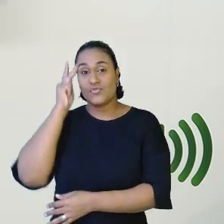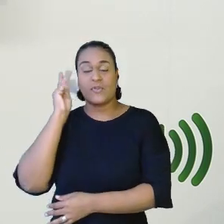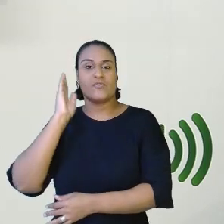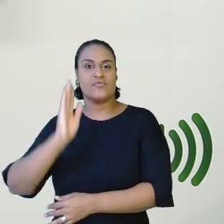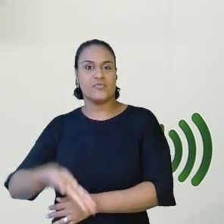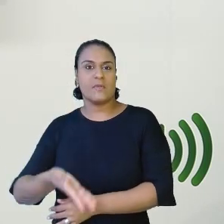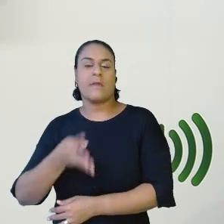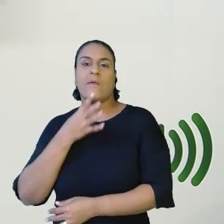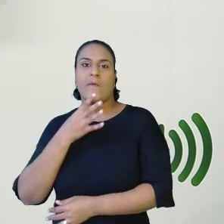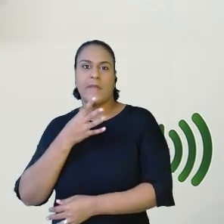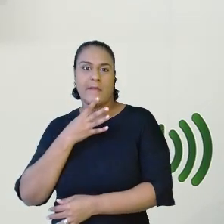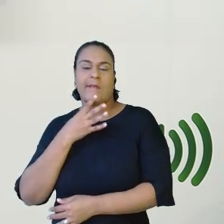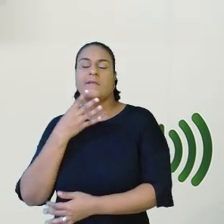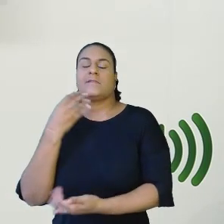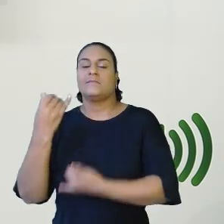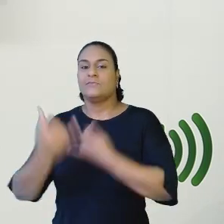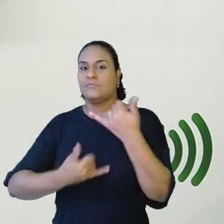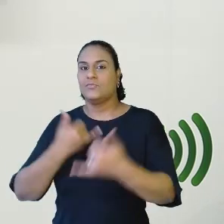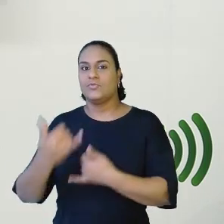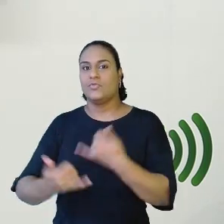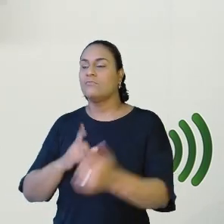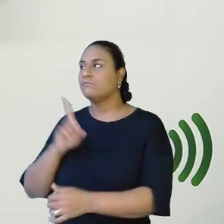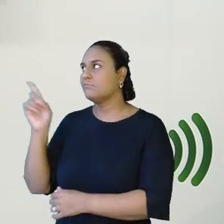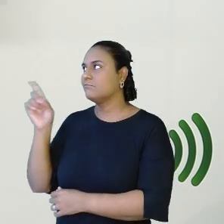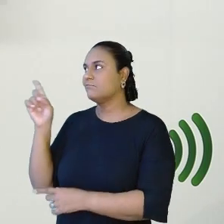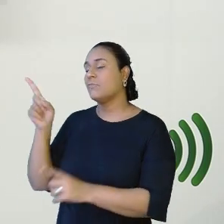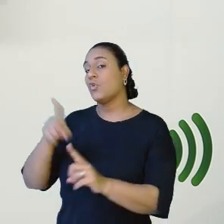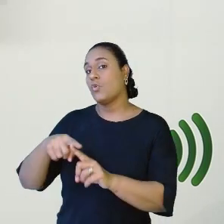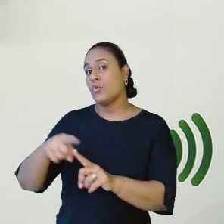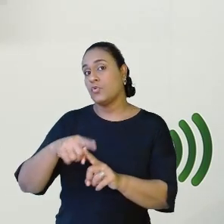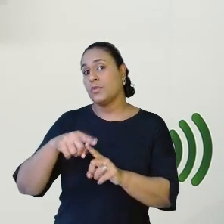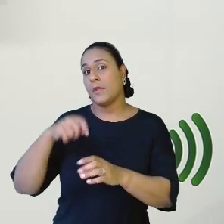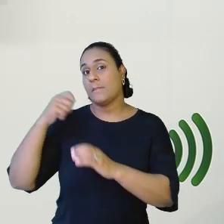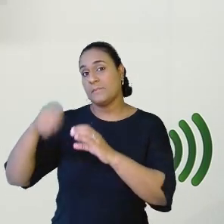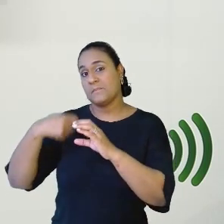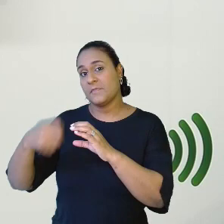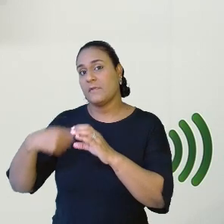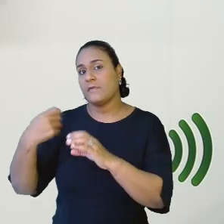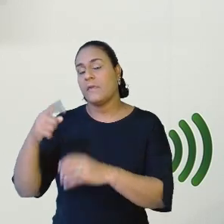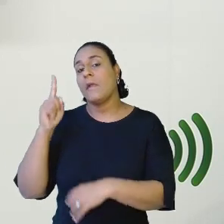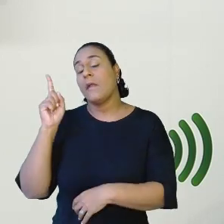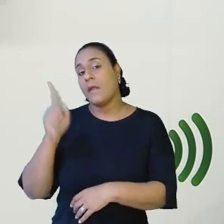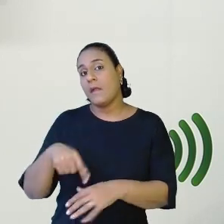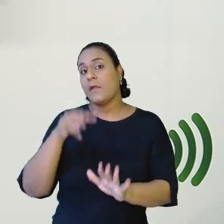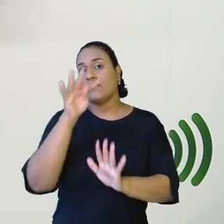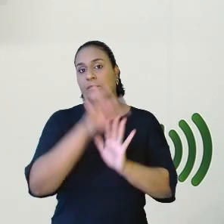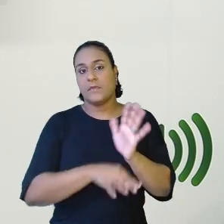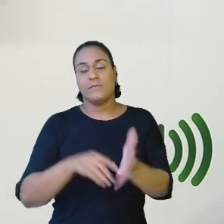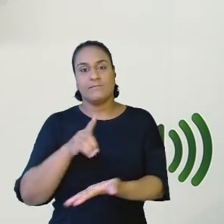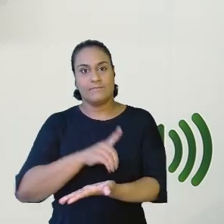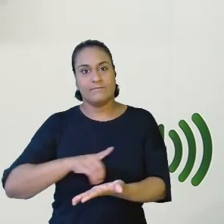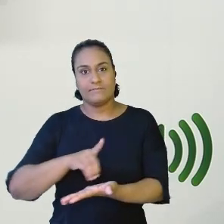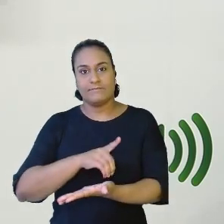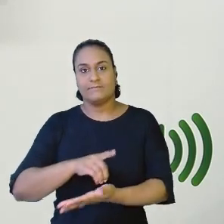jogo e que já jogaram. Então, este tipo de vídeo é um texto digital.